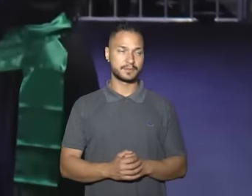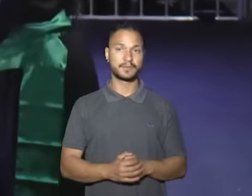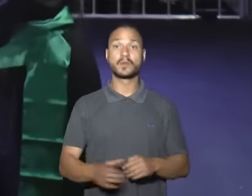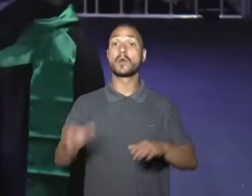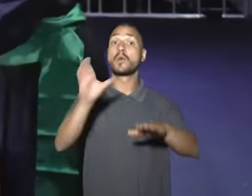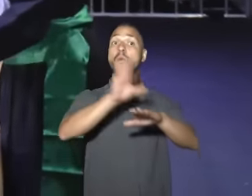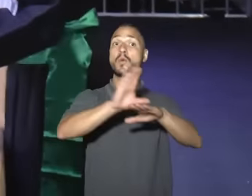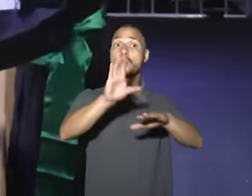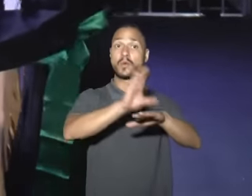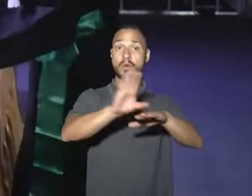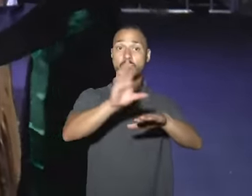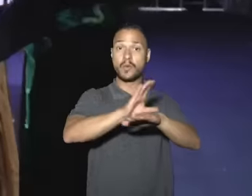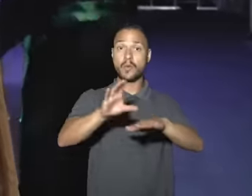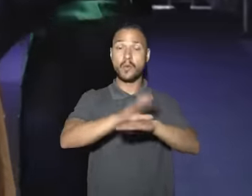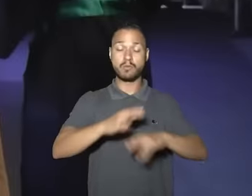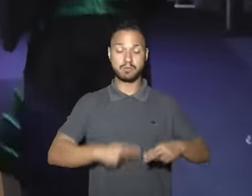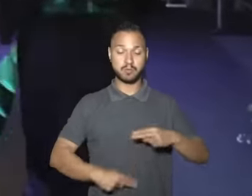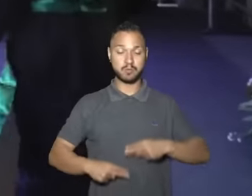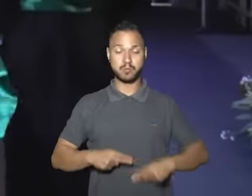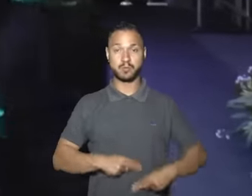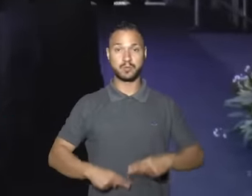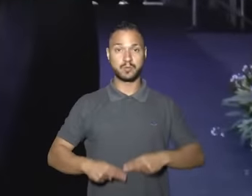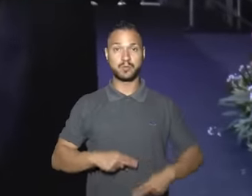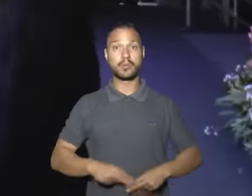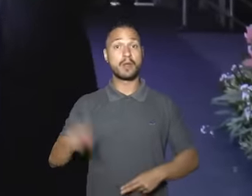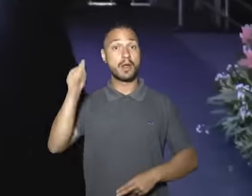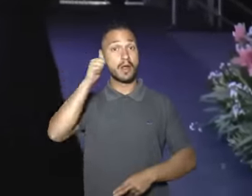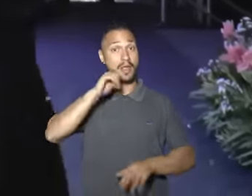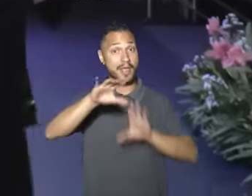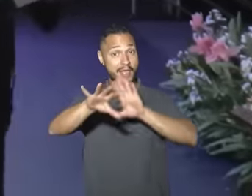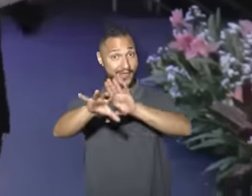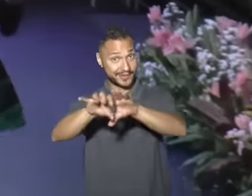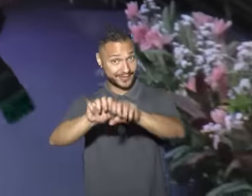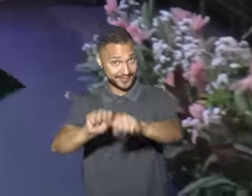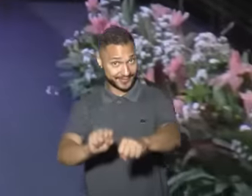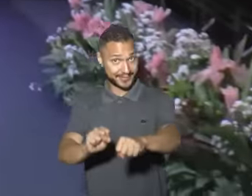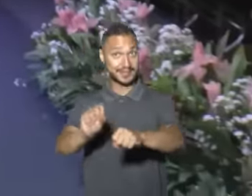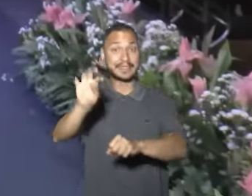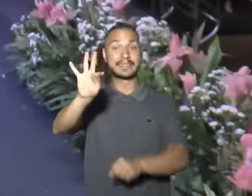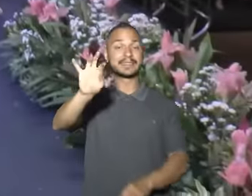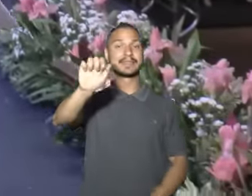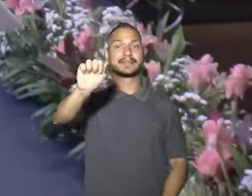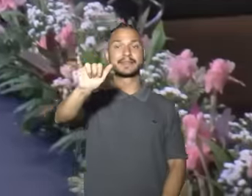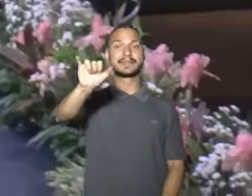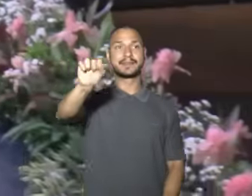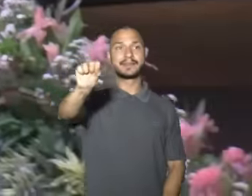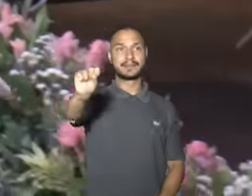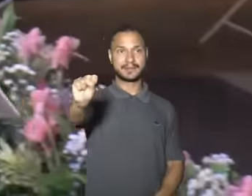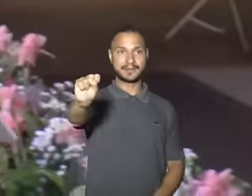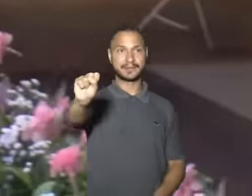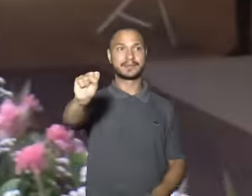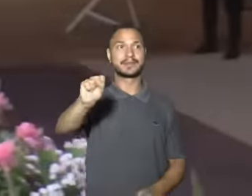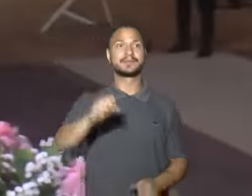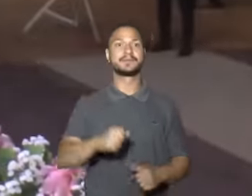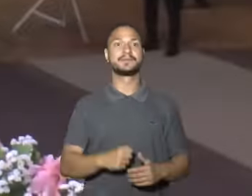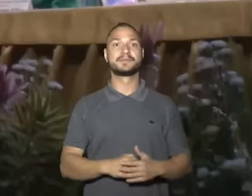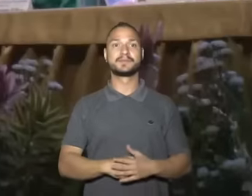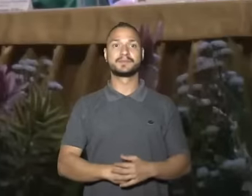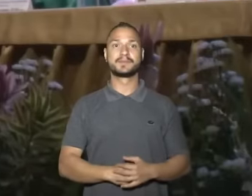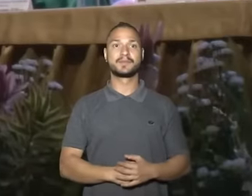Do curso de Nutrição, a formanda Thaís Cupertino